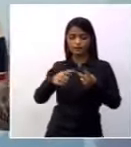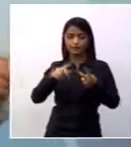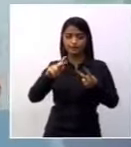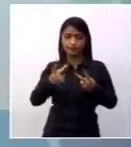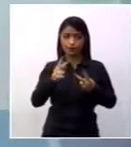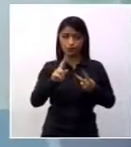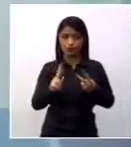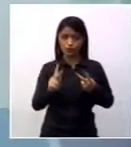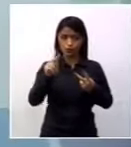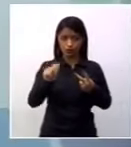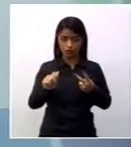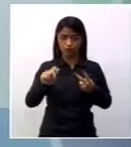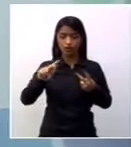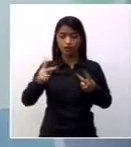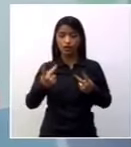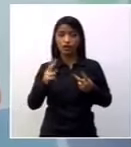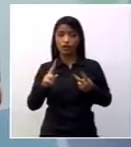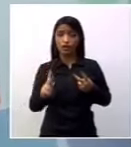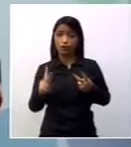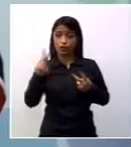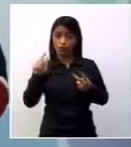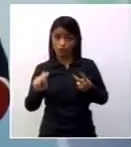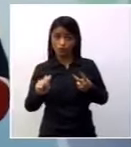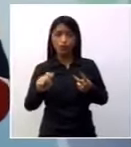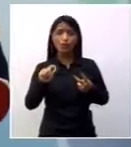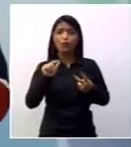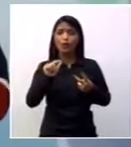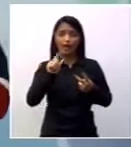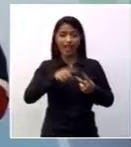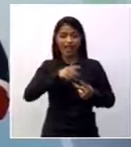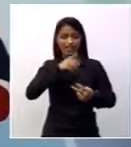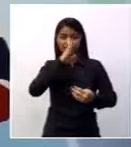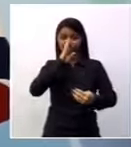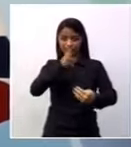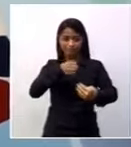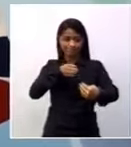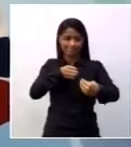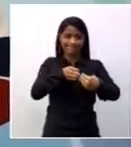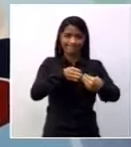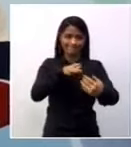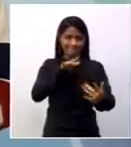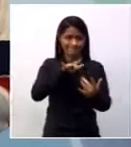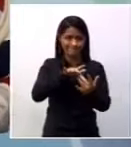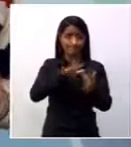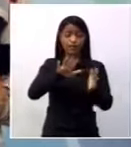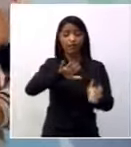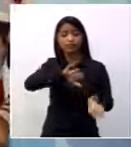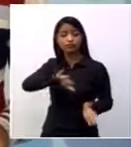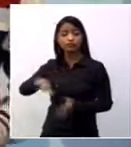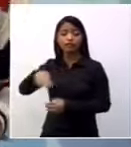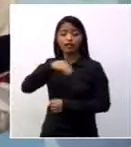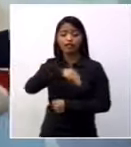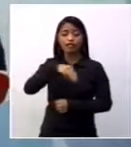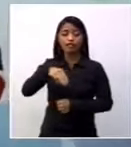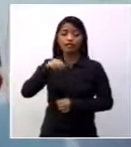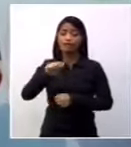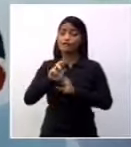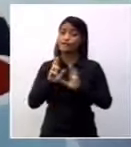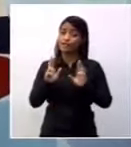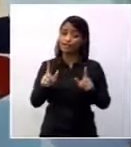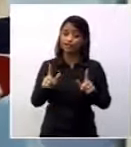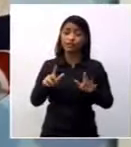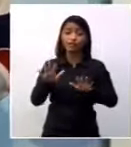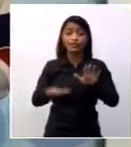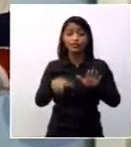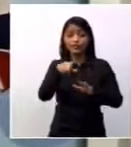é o contato direto, né? Agora nós vamos trabalhar o MMA, mas de maneira diferente. Você que está em casa, muitas vezes,